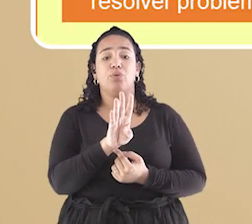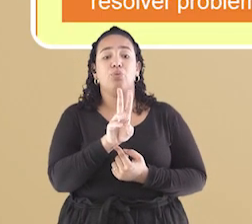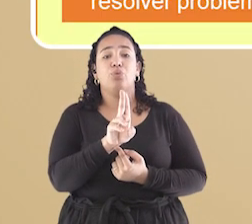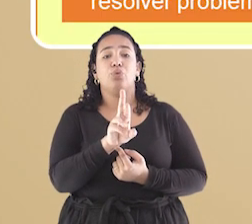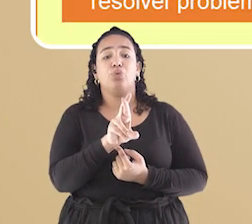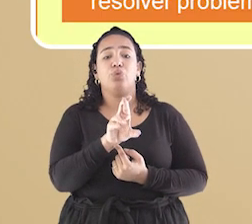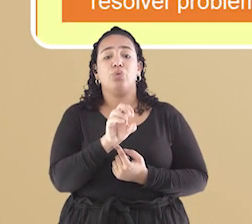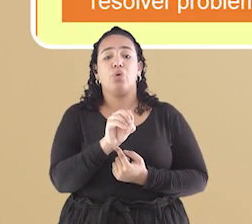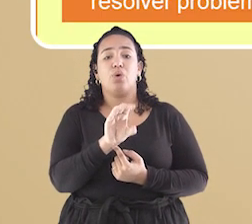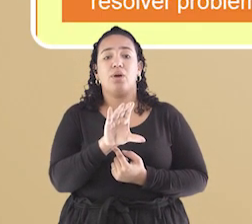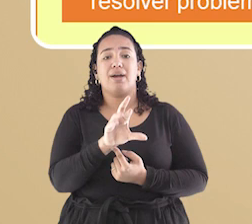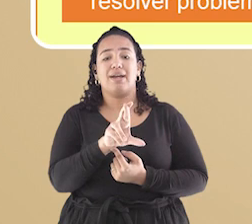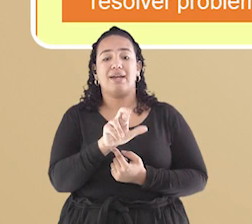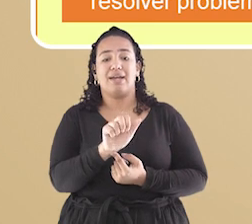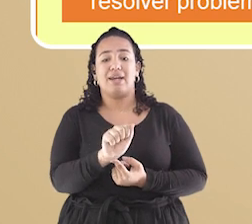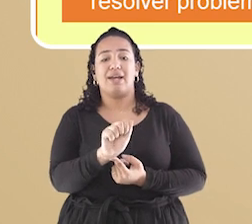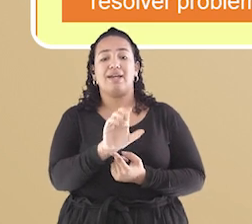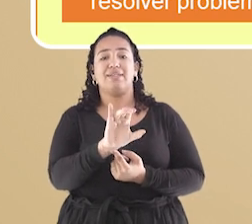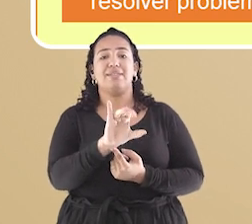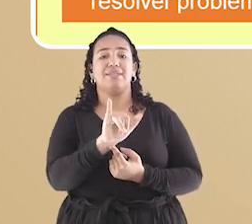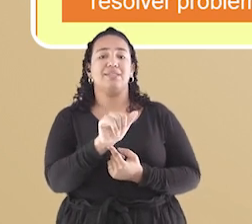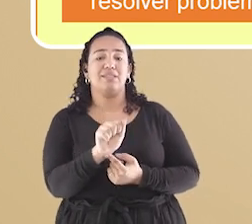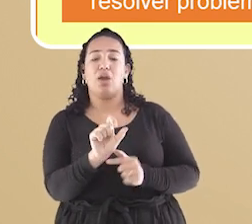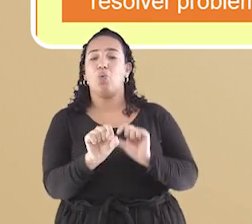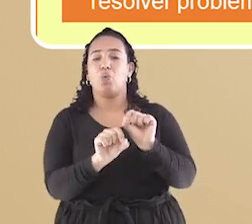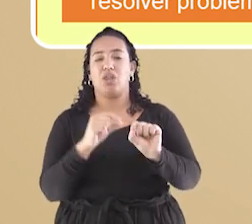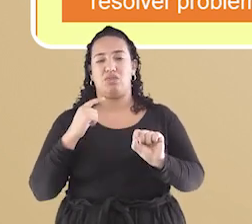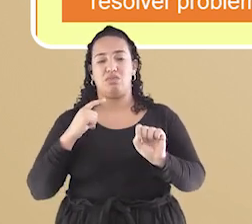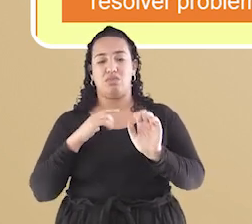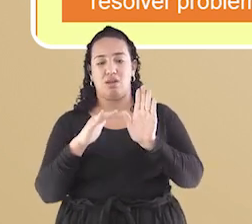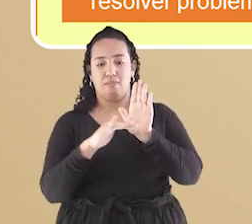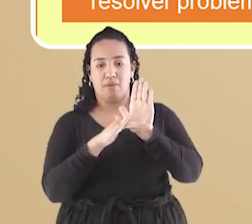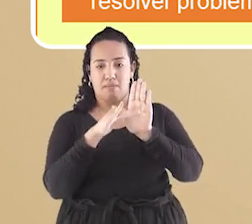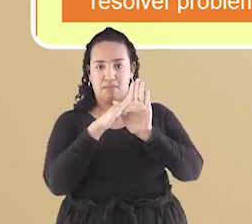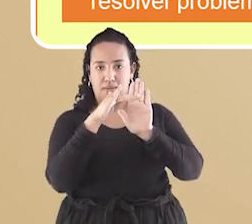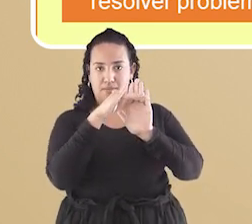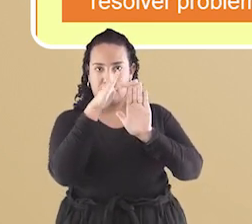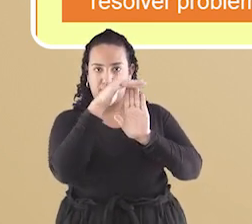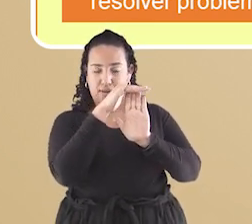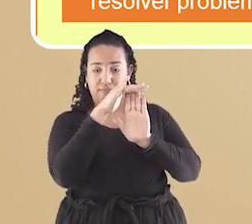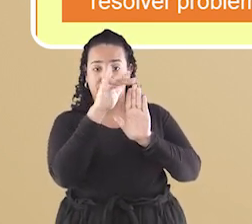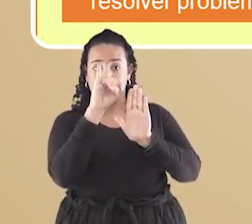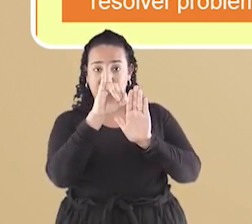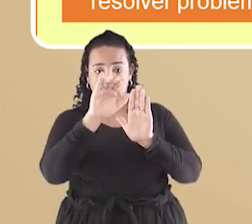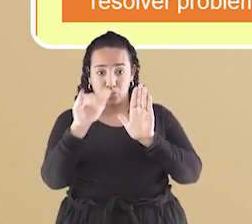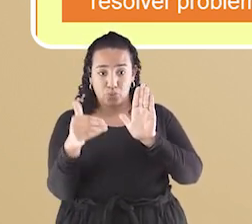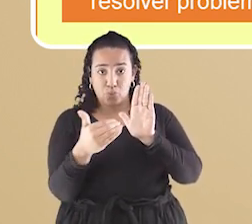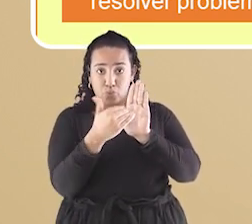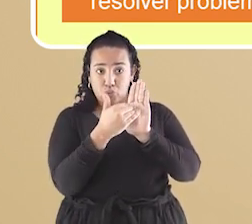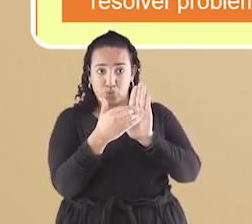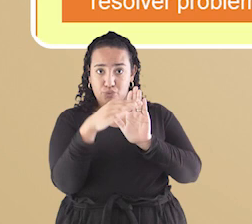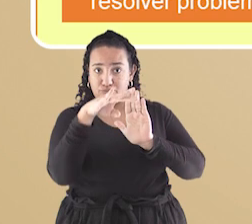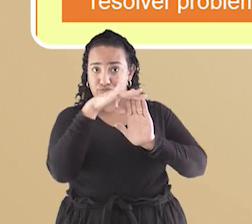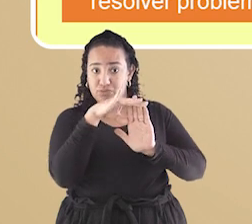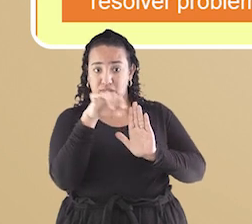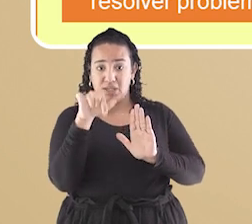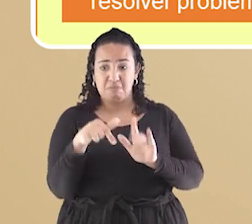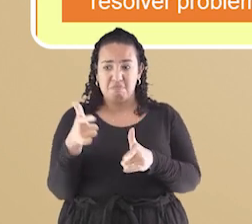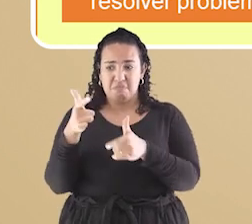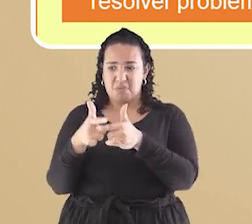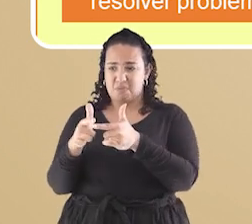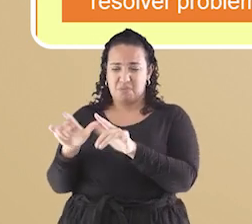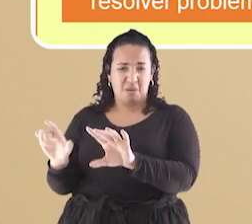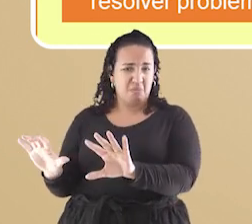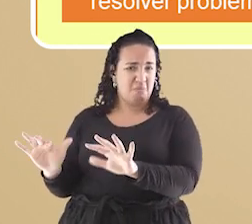uma hierarquia e a pessoa que está no fim dessa linha, que no caso é o monarca, não precisa ser incomodada por todo tipo de problema